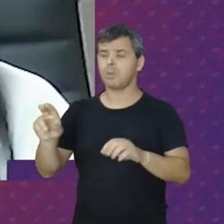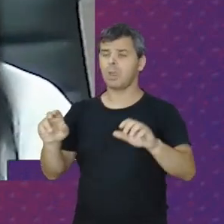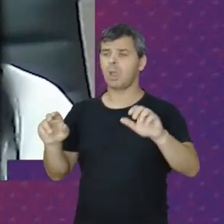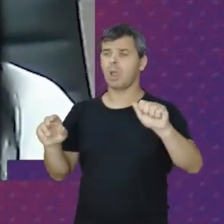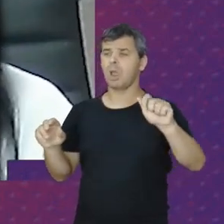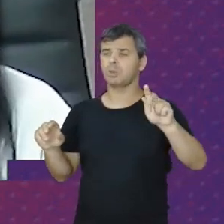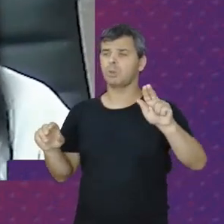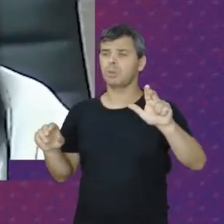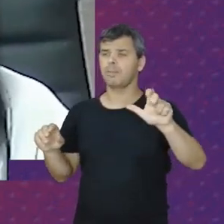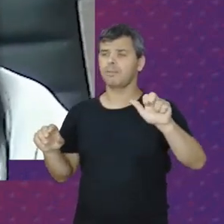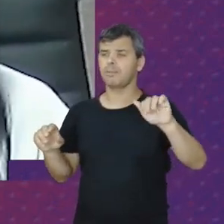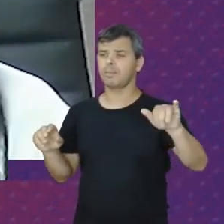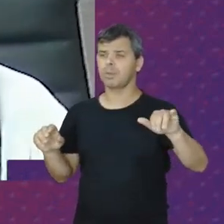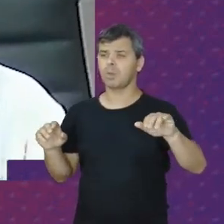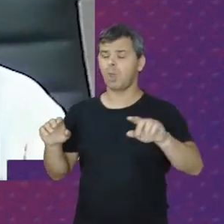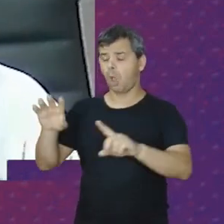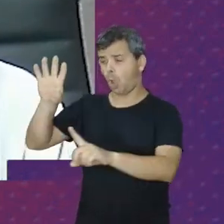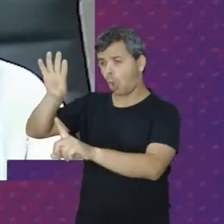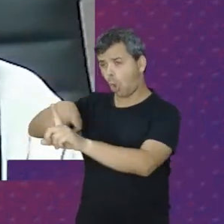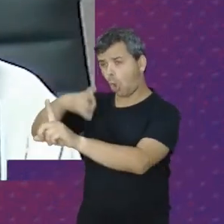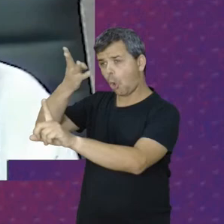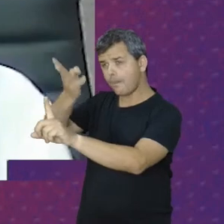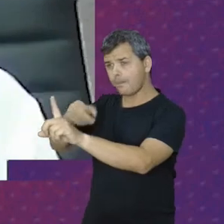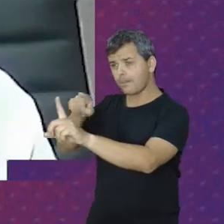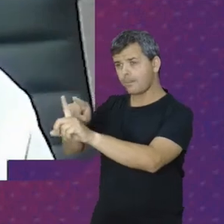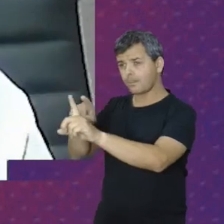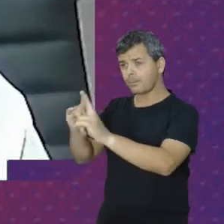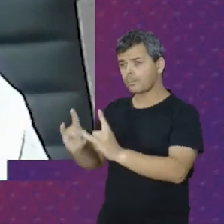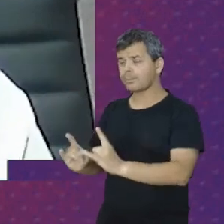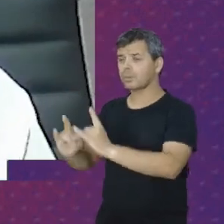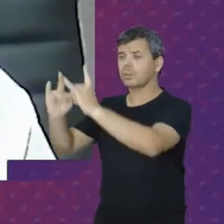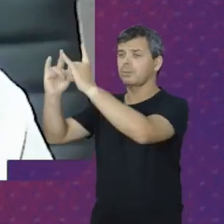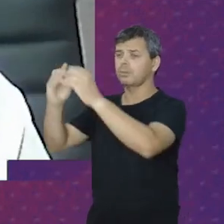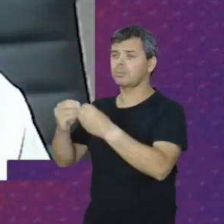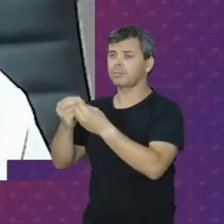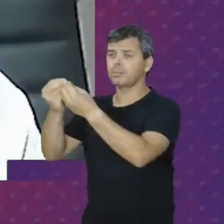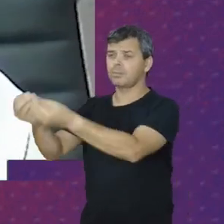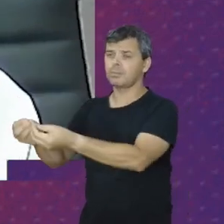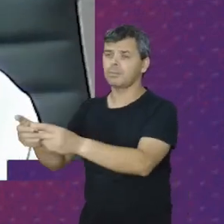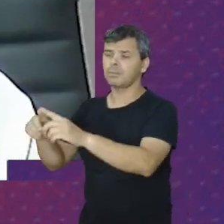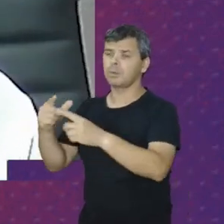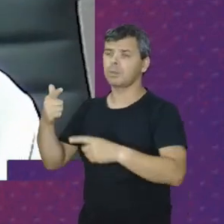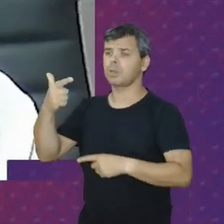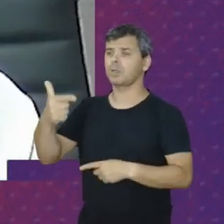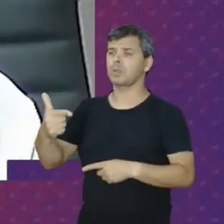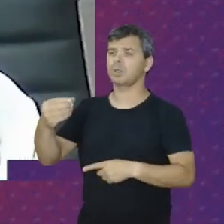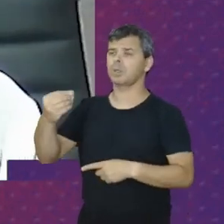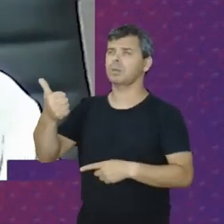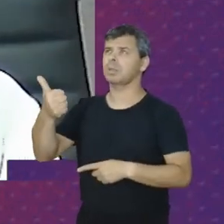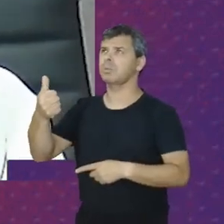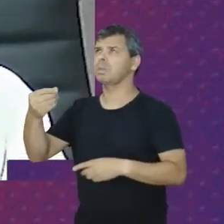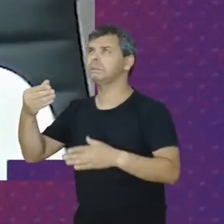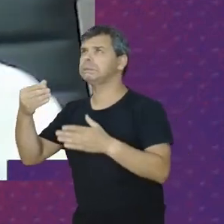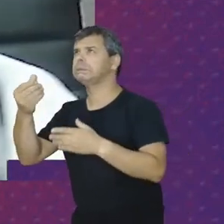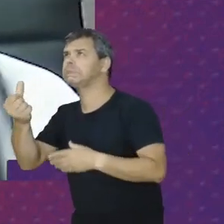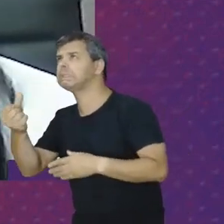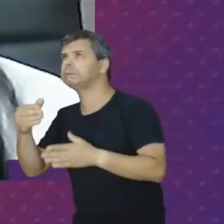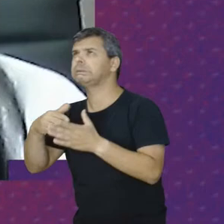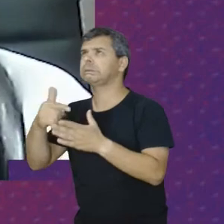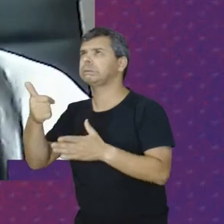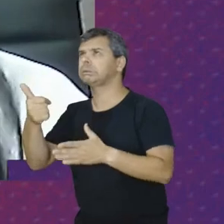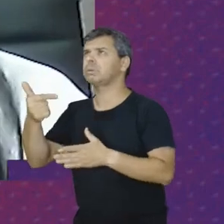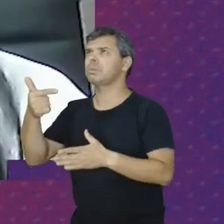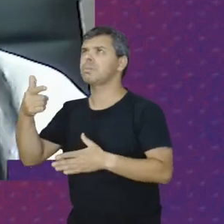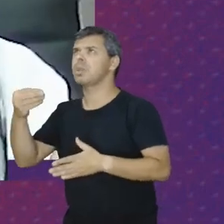Lula, que foi em homenagem a um dos primeiros empreendimentos que foram entregues, né, em 2000 e, se não me engano, 2007 ou 2008. Pois